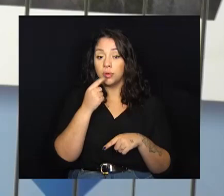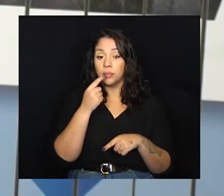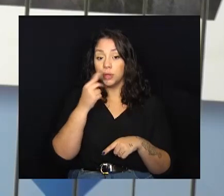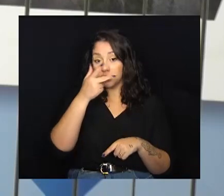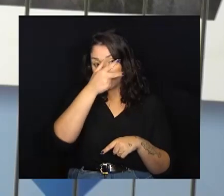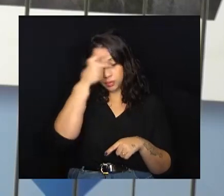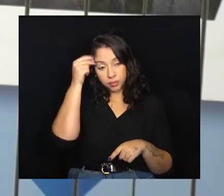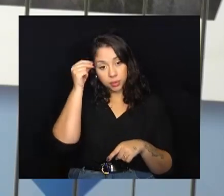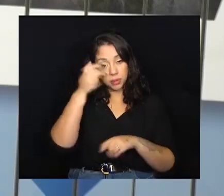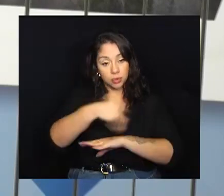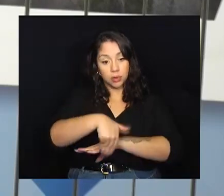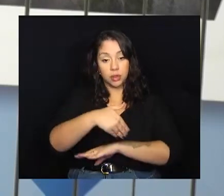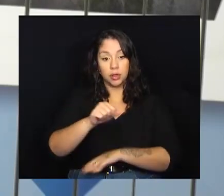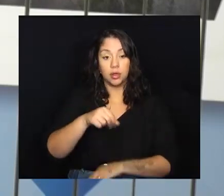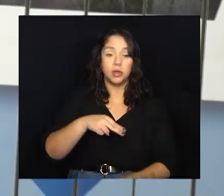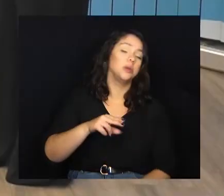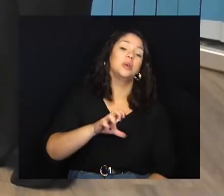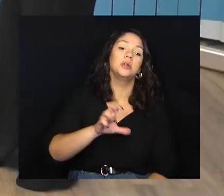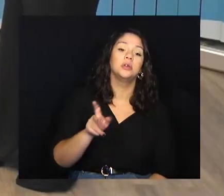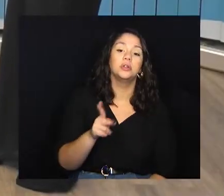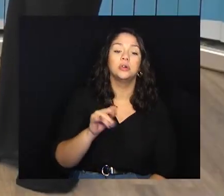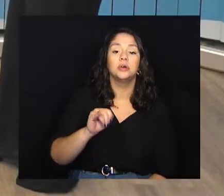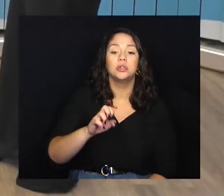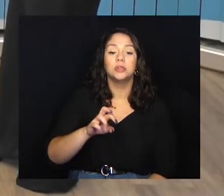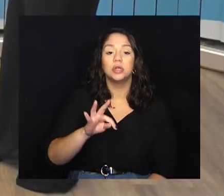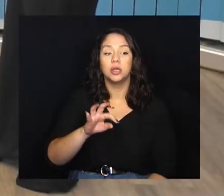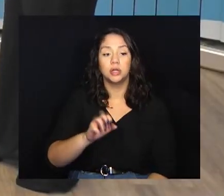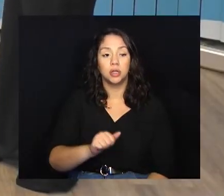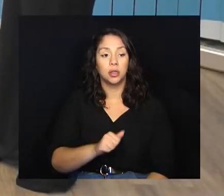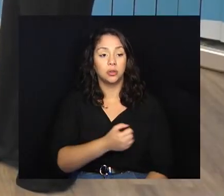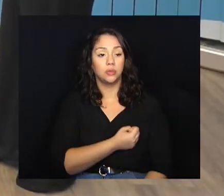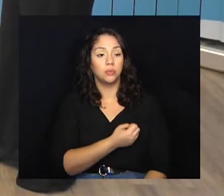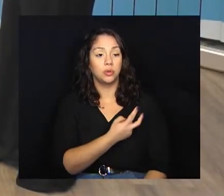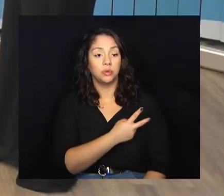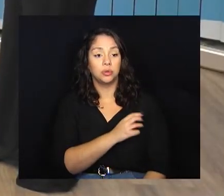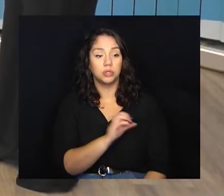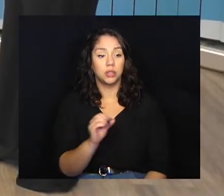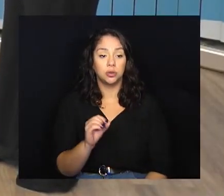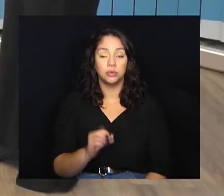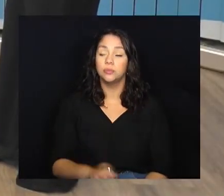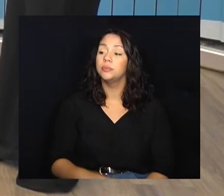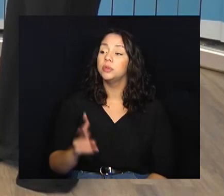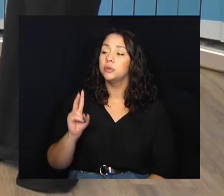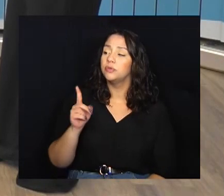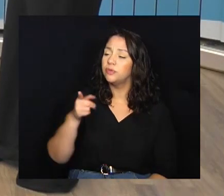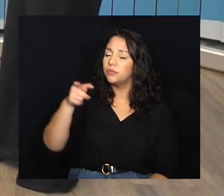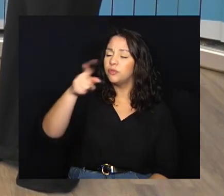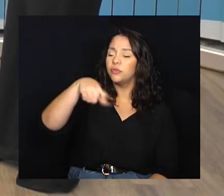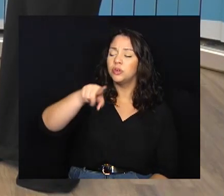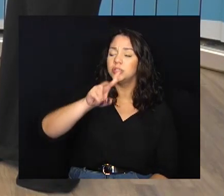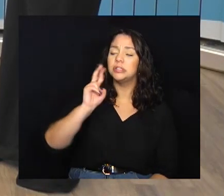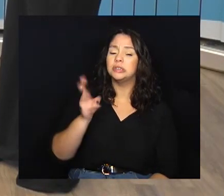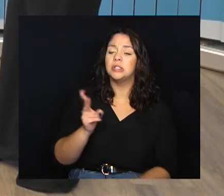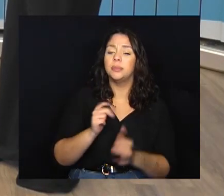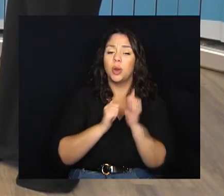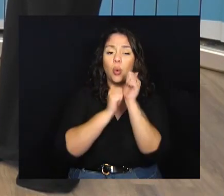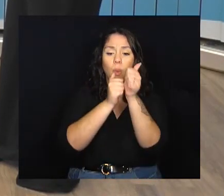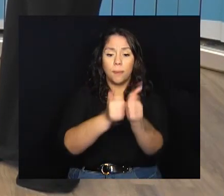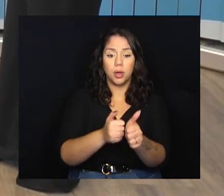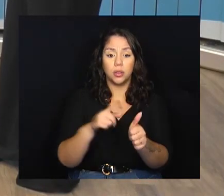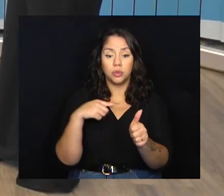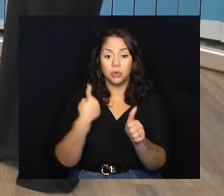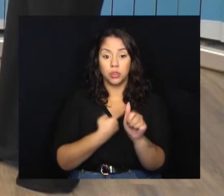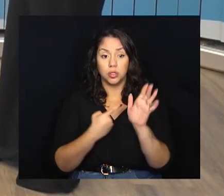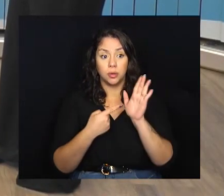na Avenida Anchieta número 200 lembra da você que sempre acompanha programação da TV Câmara Campinas nós estamos exibindo